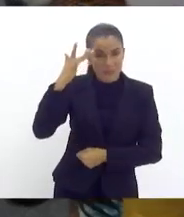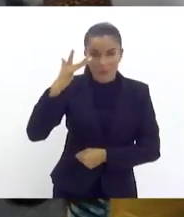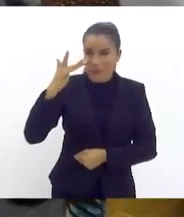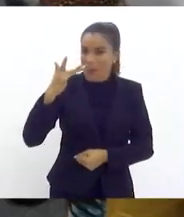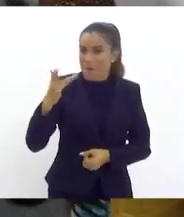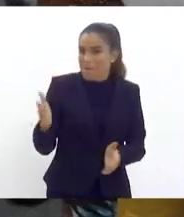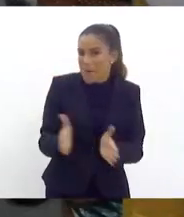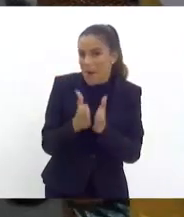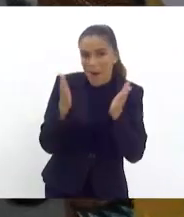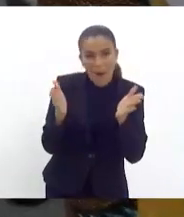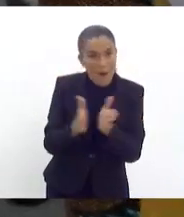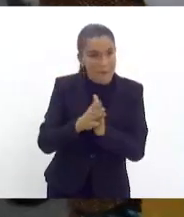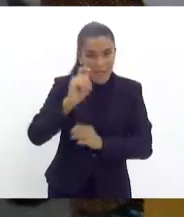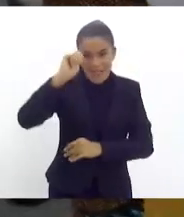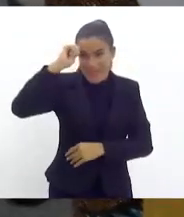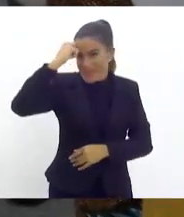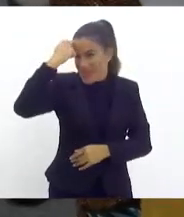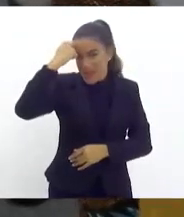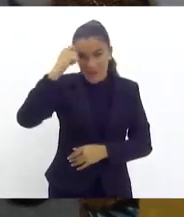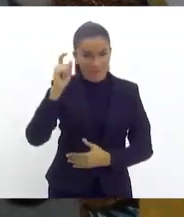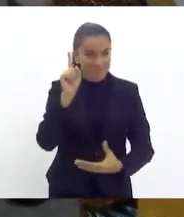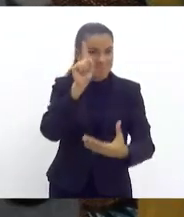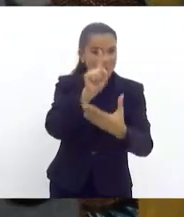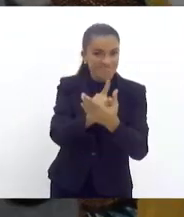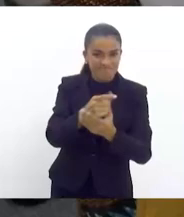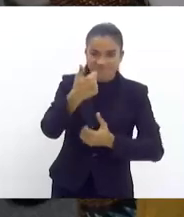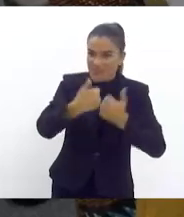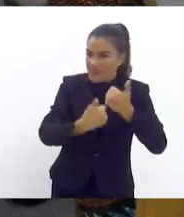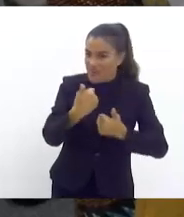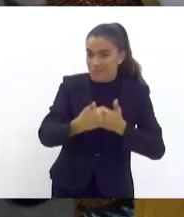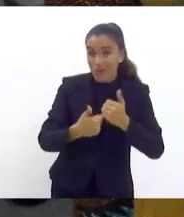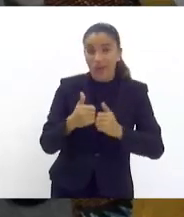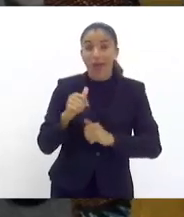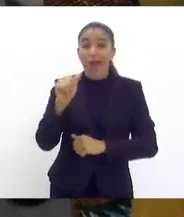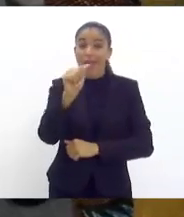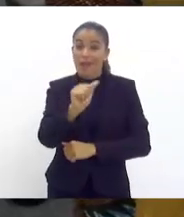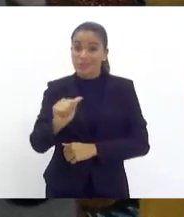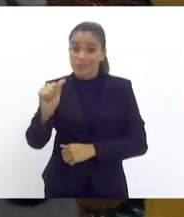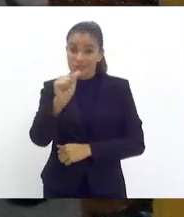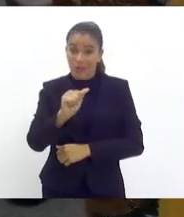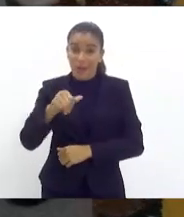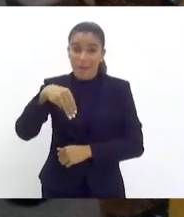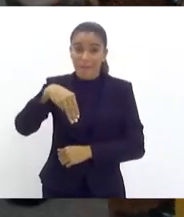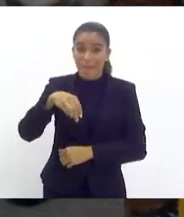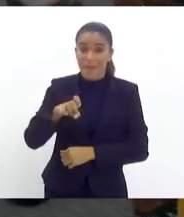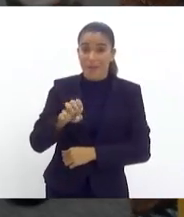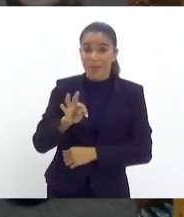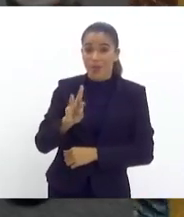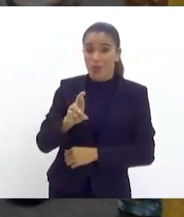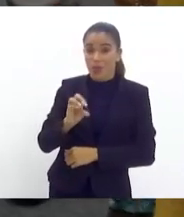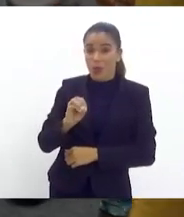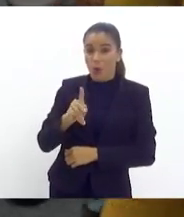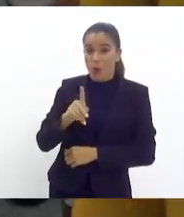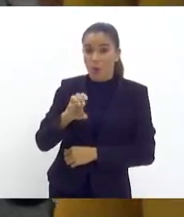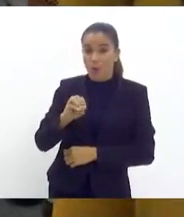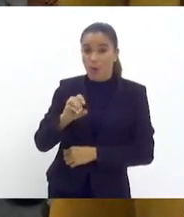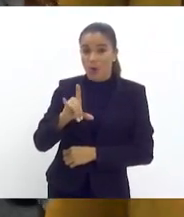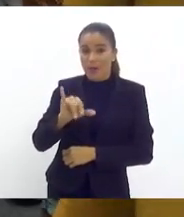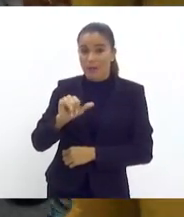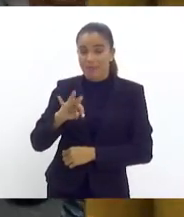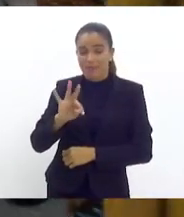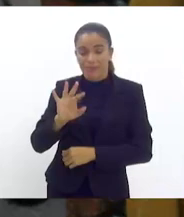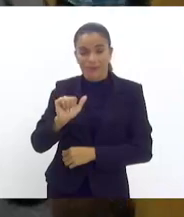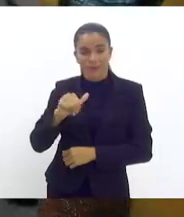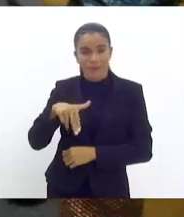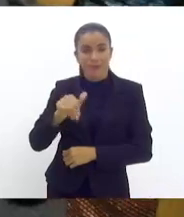e atletas negros. Naquele ano, a Associação Metropolitana de Esportes Atléticos, que